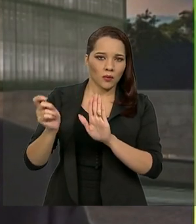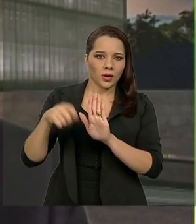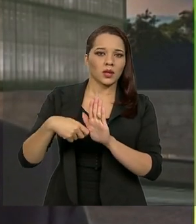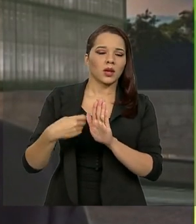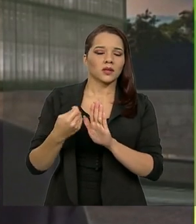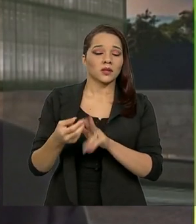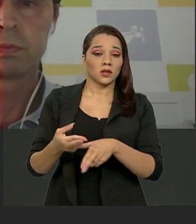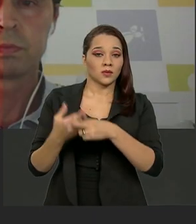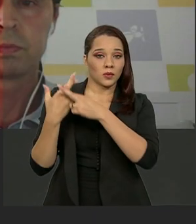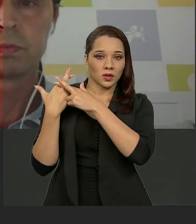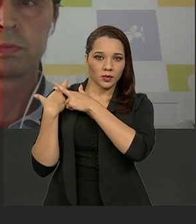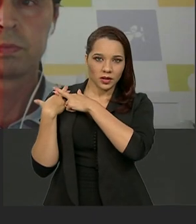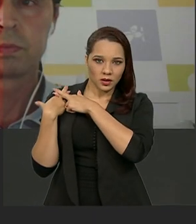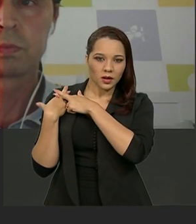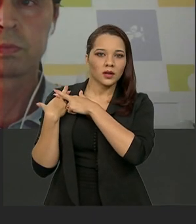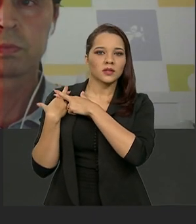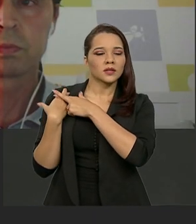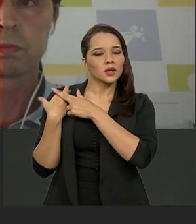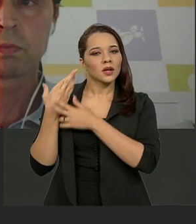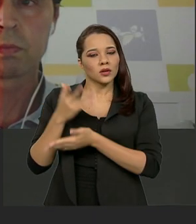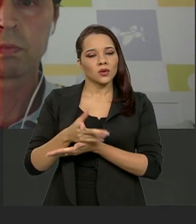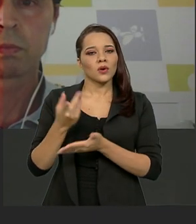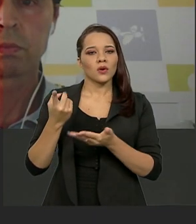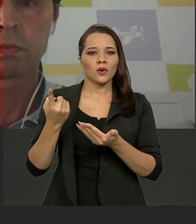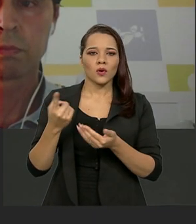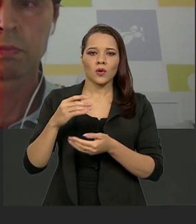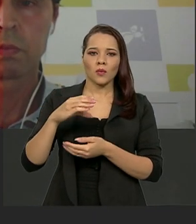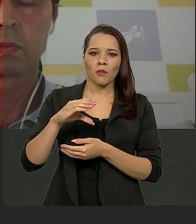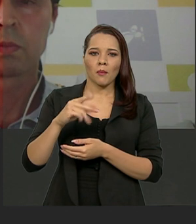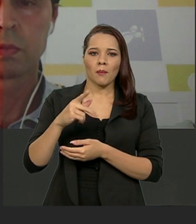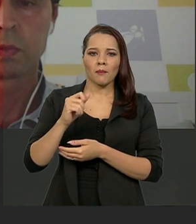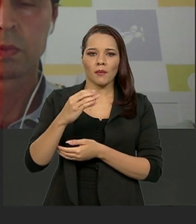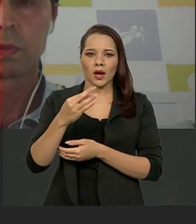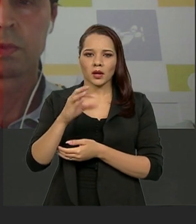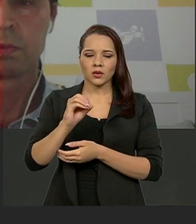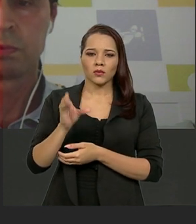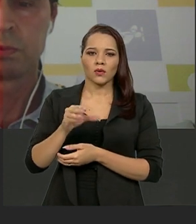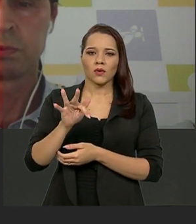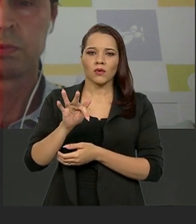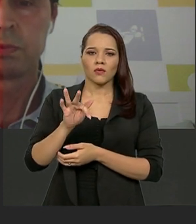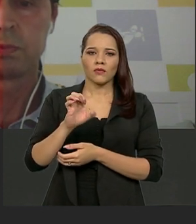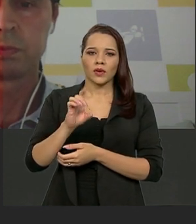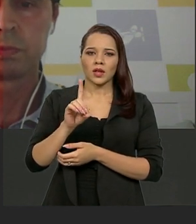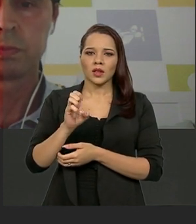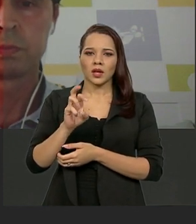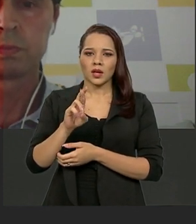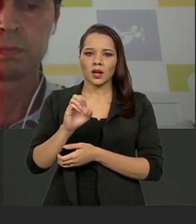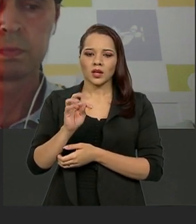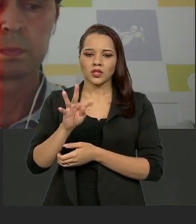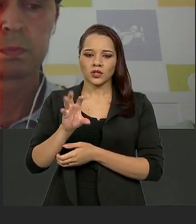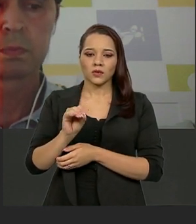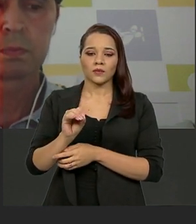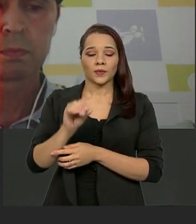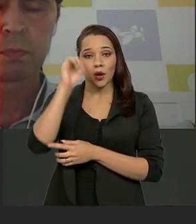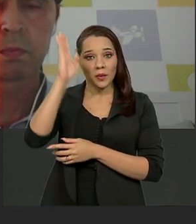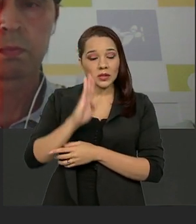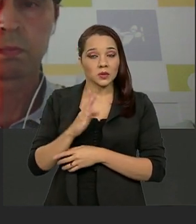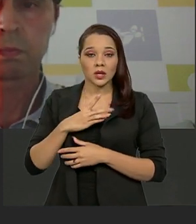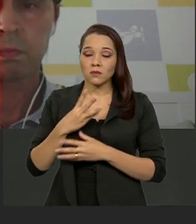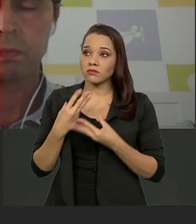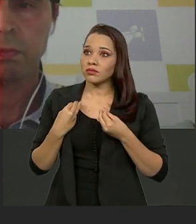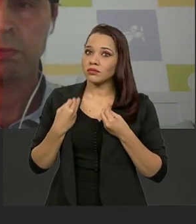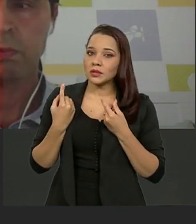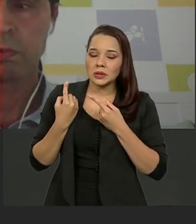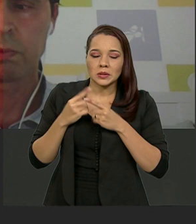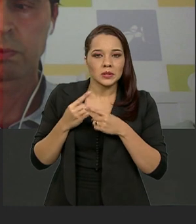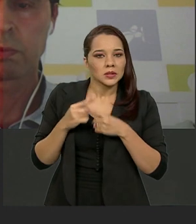de responsabilidades no Pacto Federativo. Então, o Brasil tem grandes desafios pela frente.